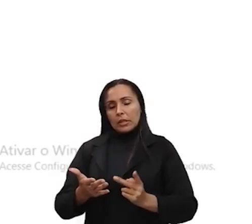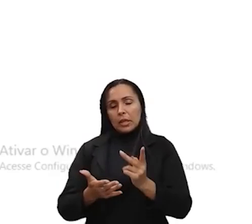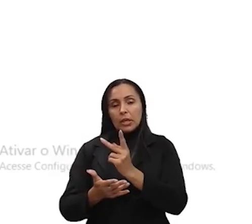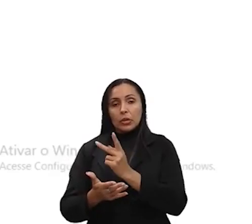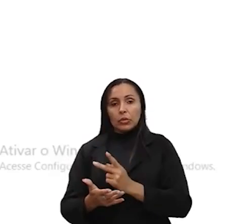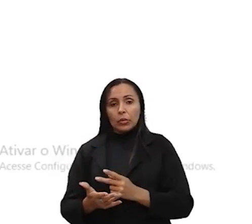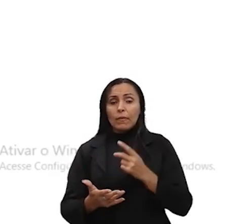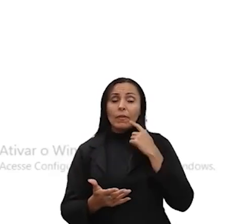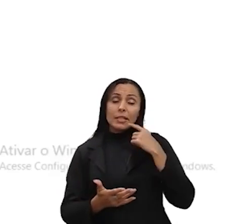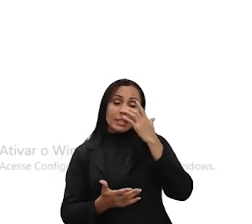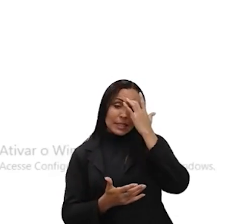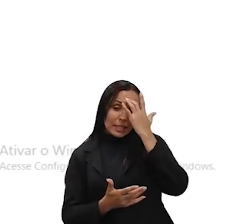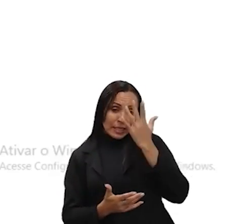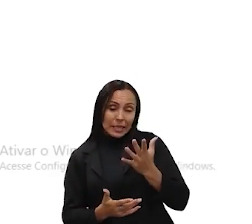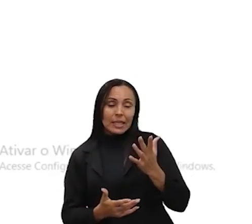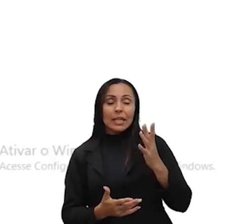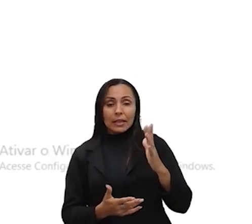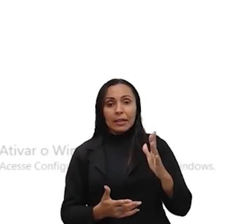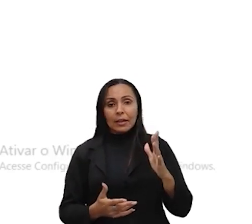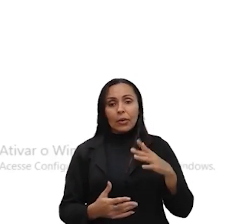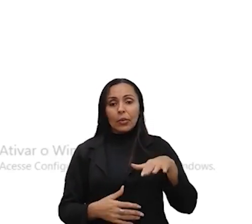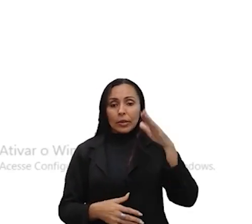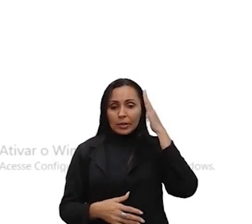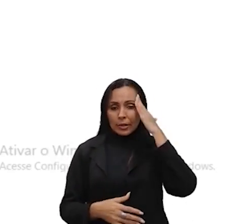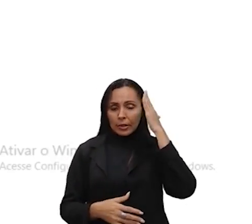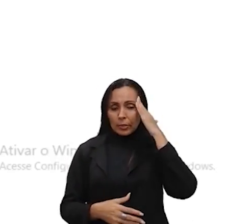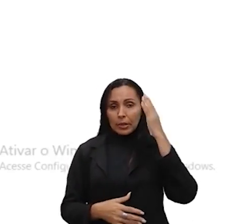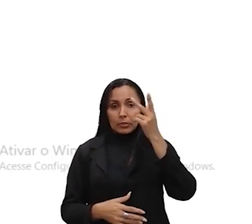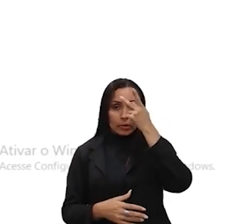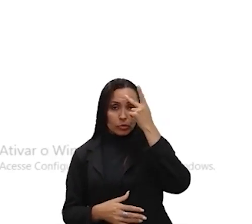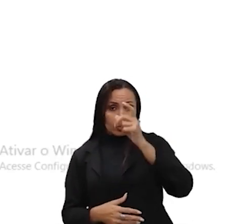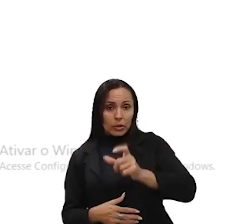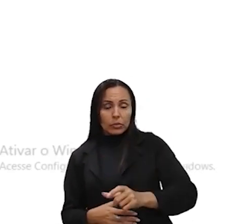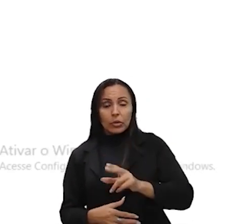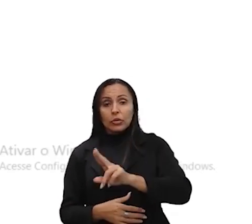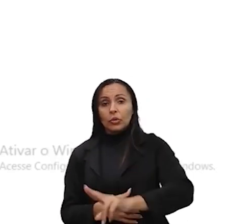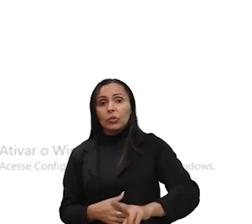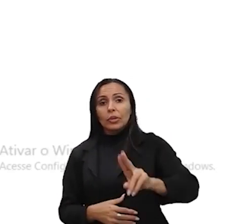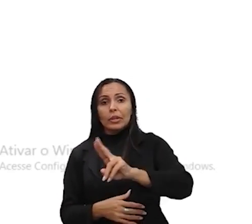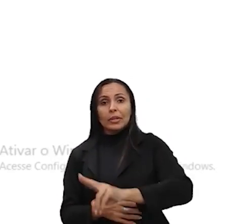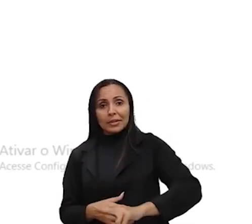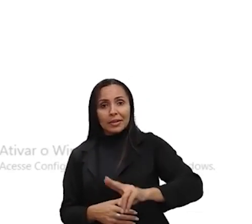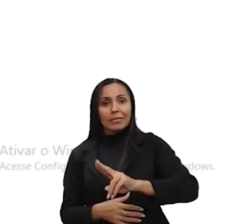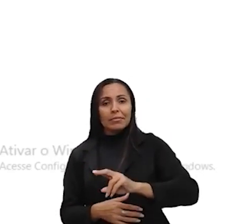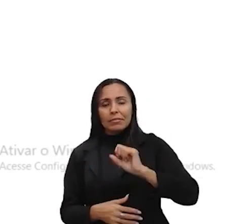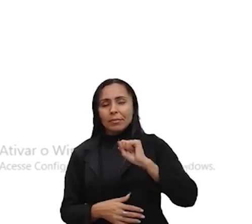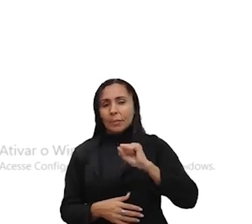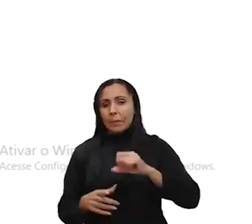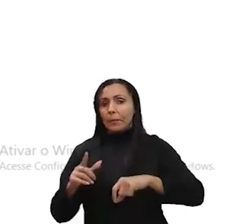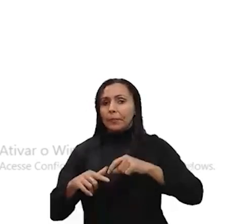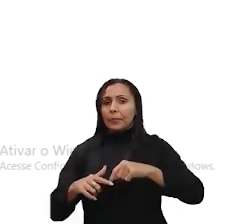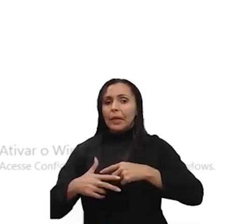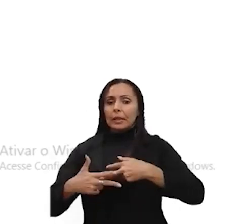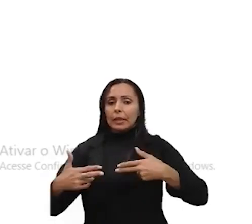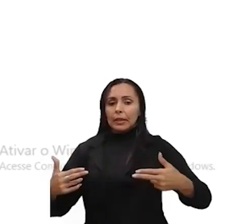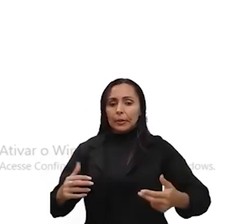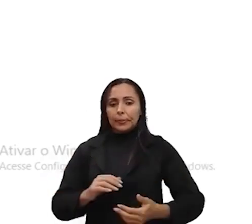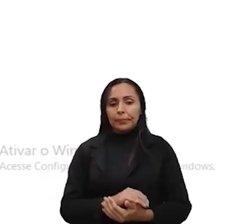isso para facilitar o entendimento das pessoas que utilizam aquele material.